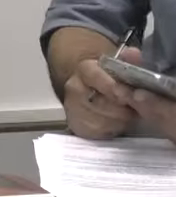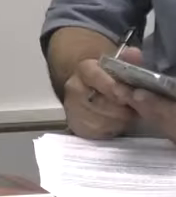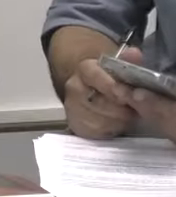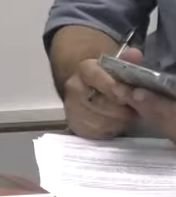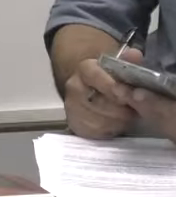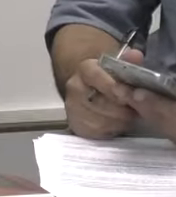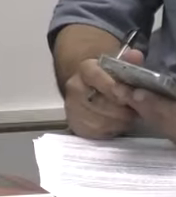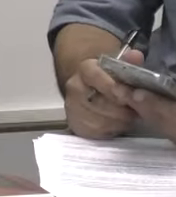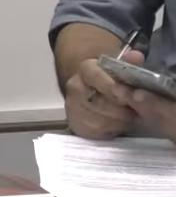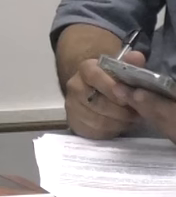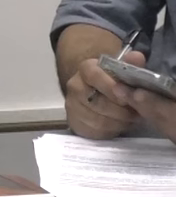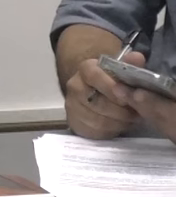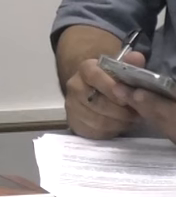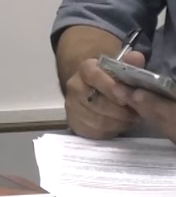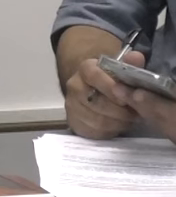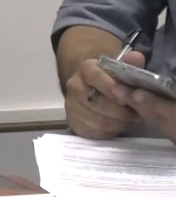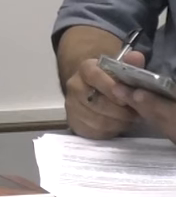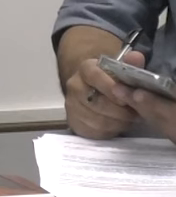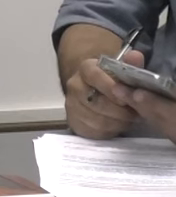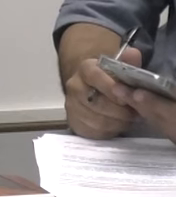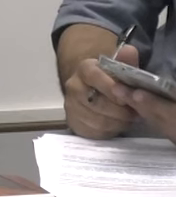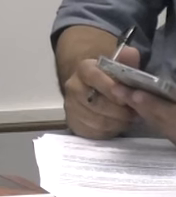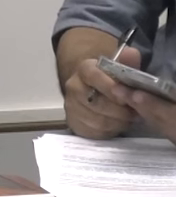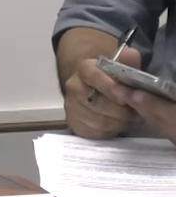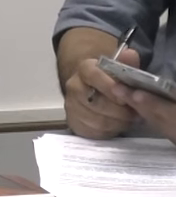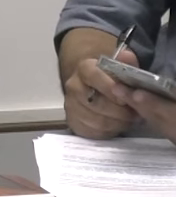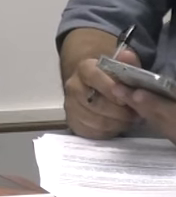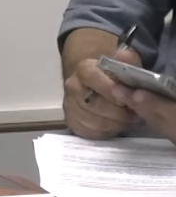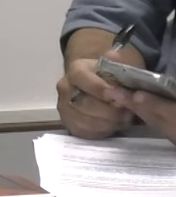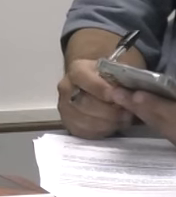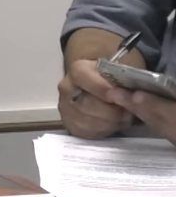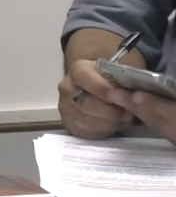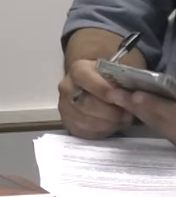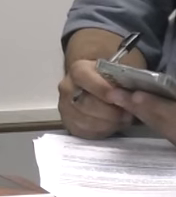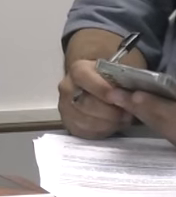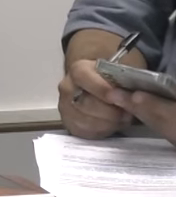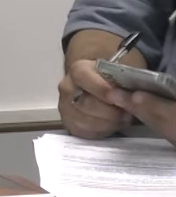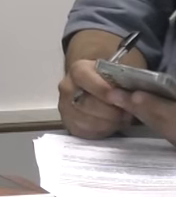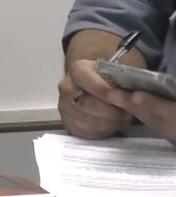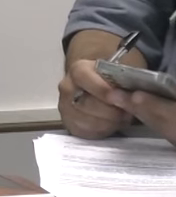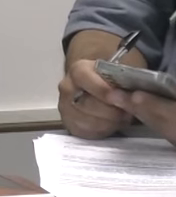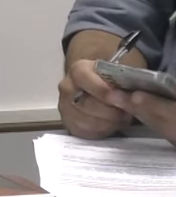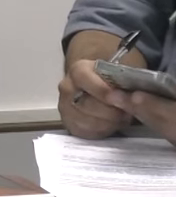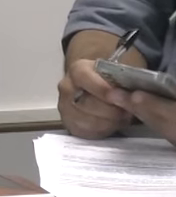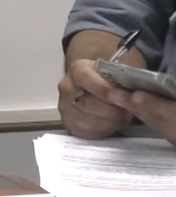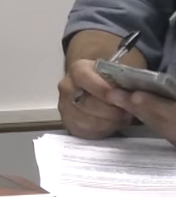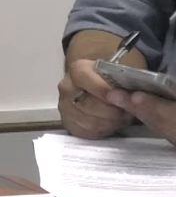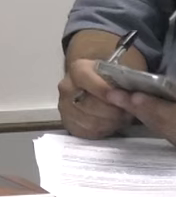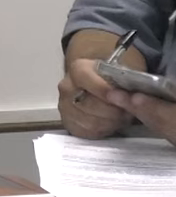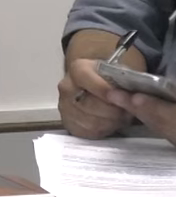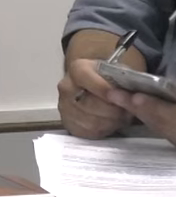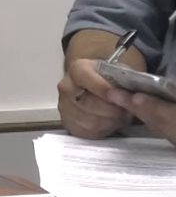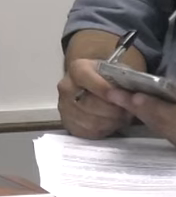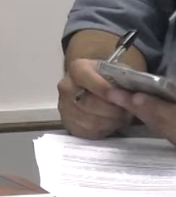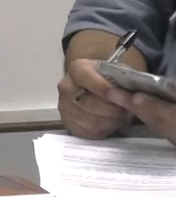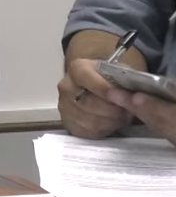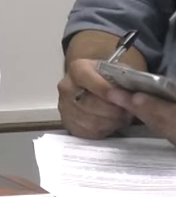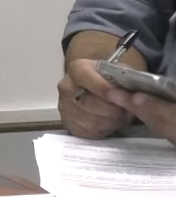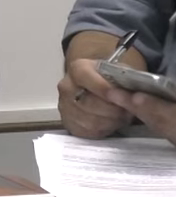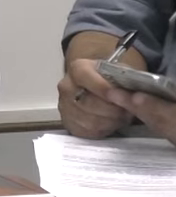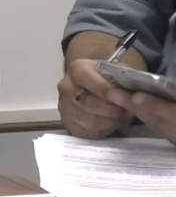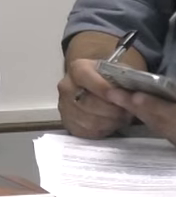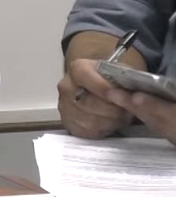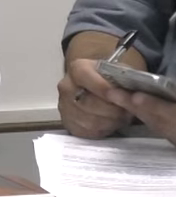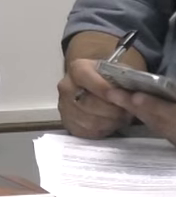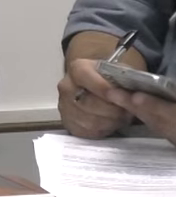a primeira lei que eu fiz na minha vida, há mais de 30 anos atrás, foi uma lei pedida pelo Betinho, que era